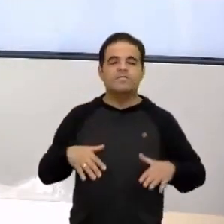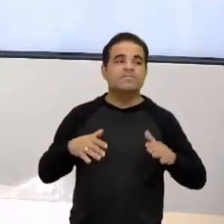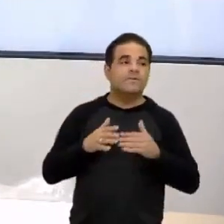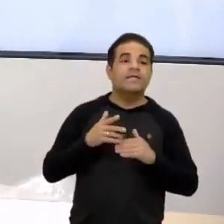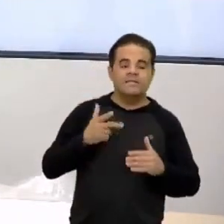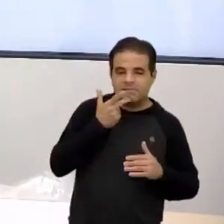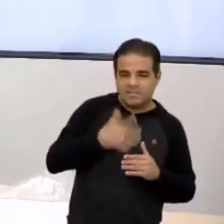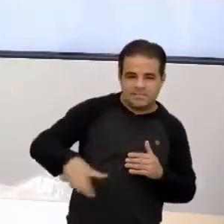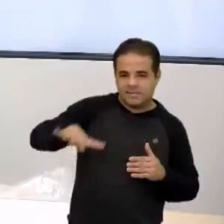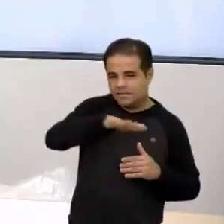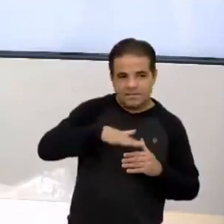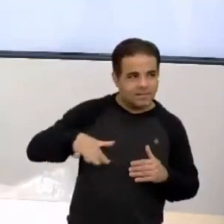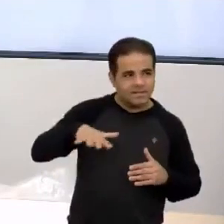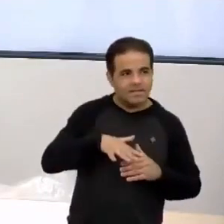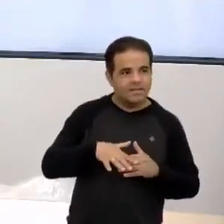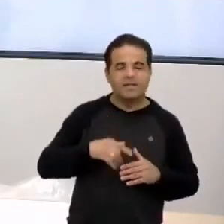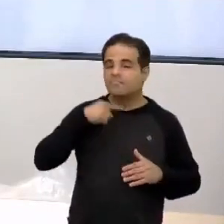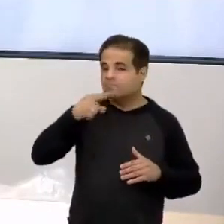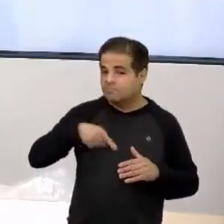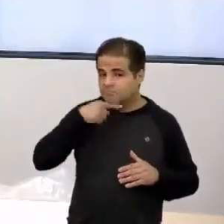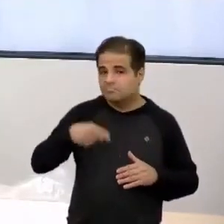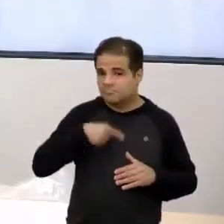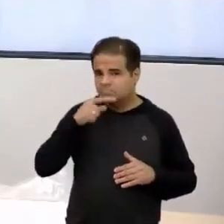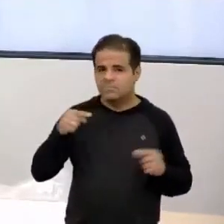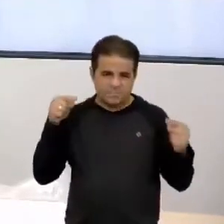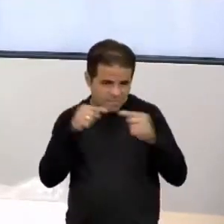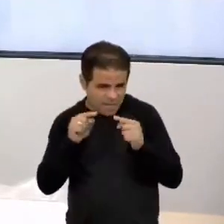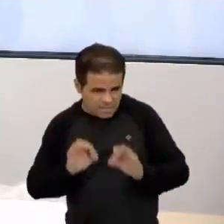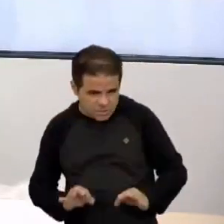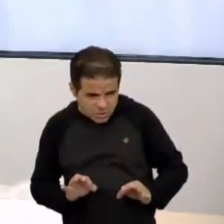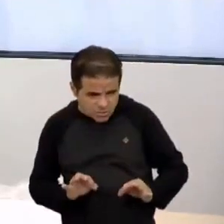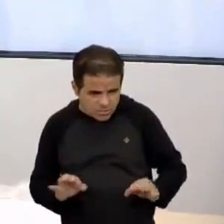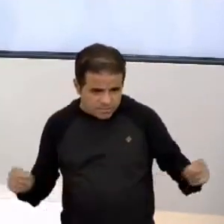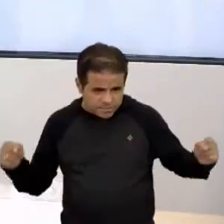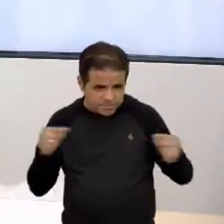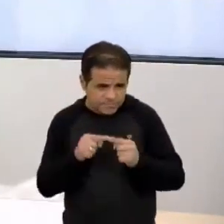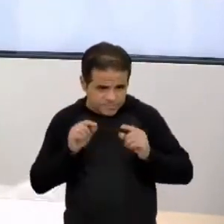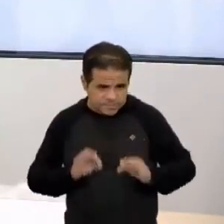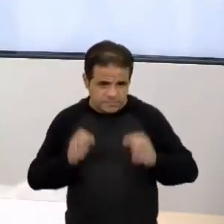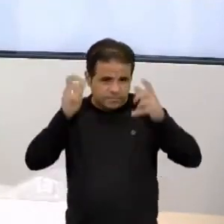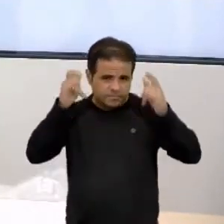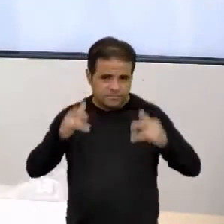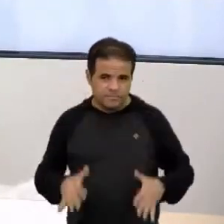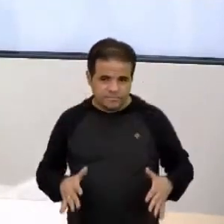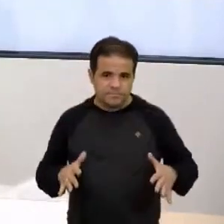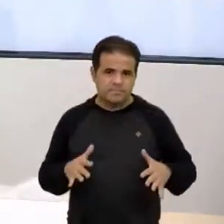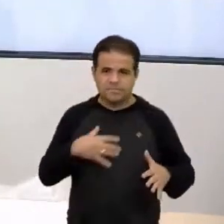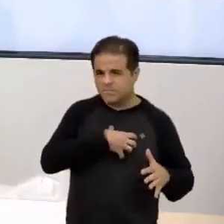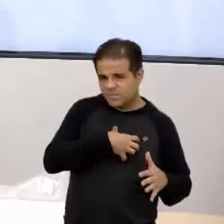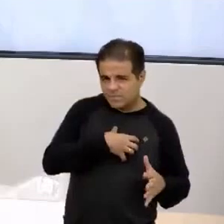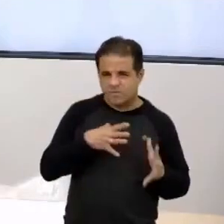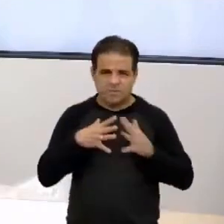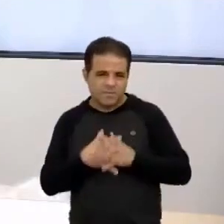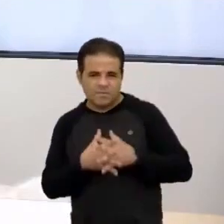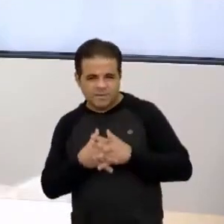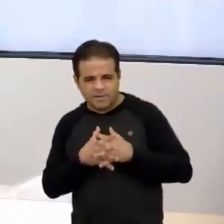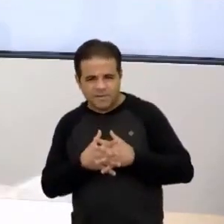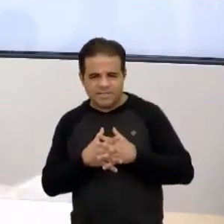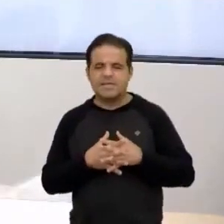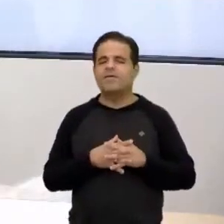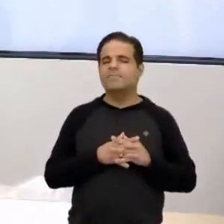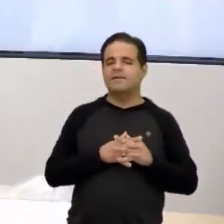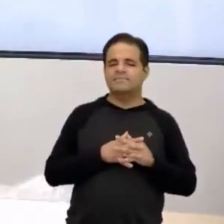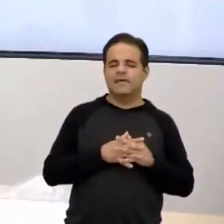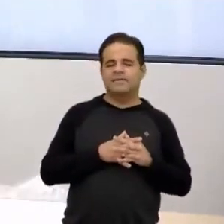a eletricidade no motor para que ele não funcione. Faz sentido a explicação? Sim. Ou ficou confuso? Não, ficou bom. Isso.